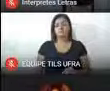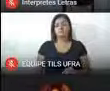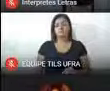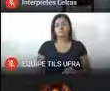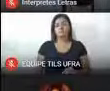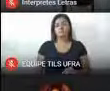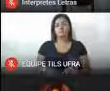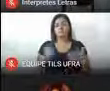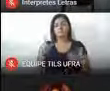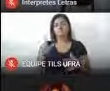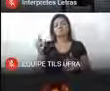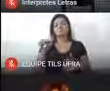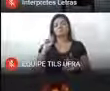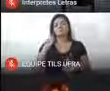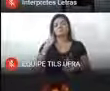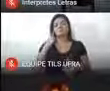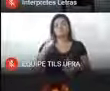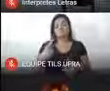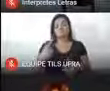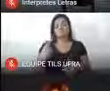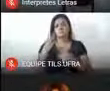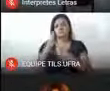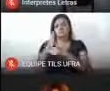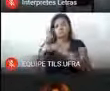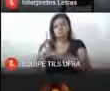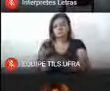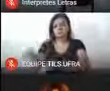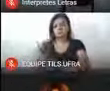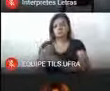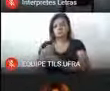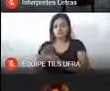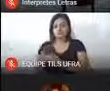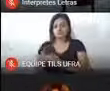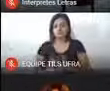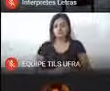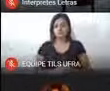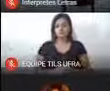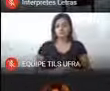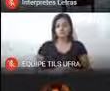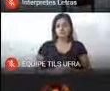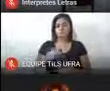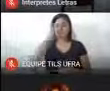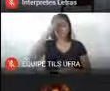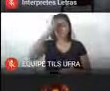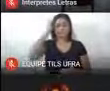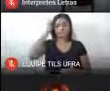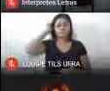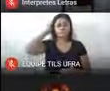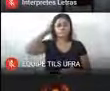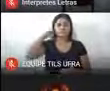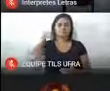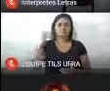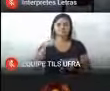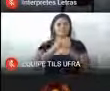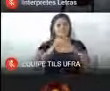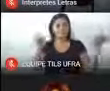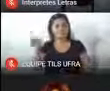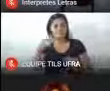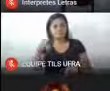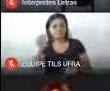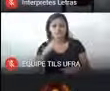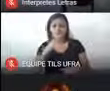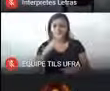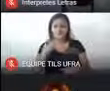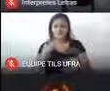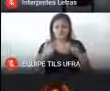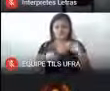esse estudo. E convido os colegas todos a consultarem esses trabalhos também, que estão disponíveis no repositório da